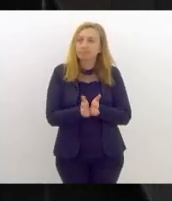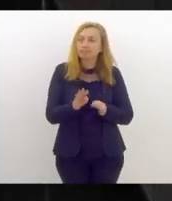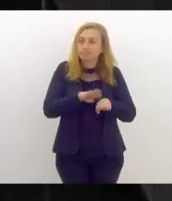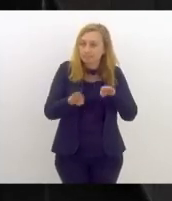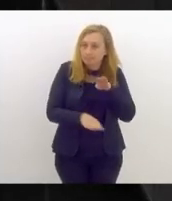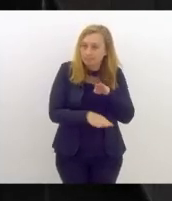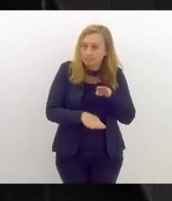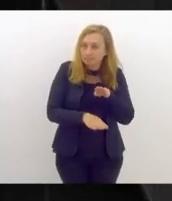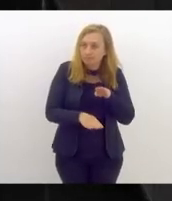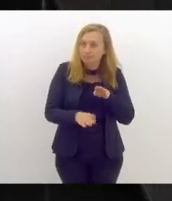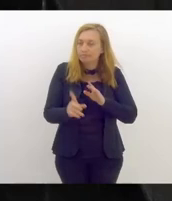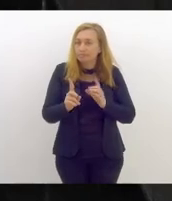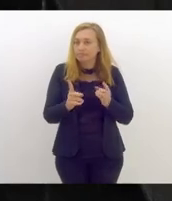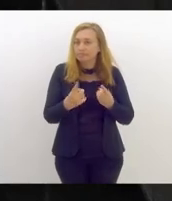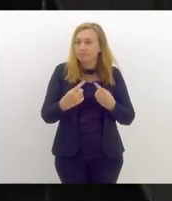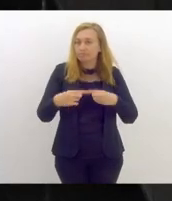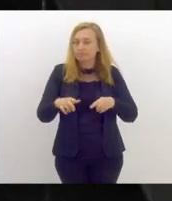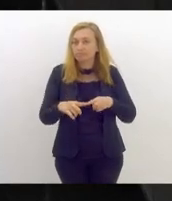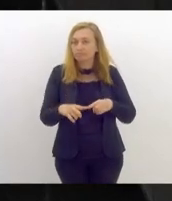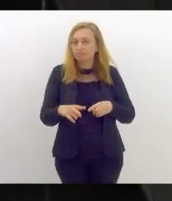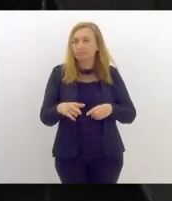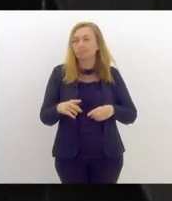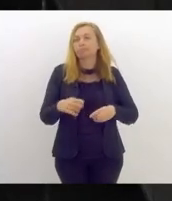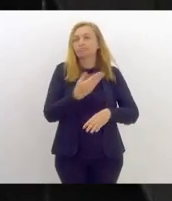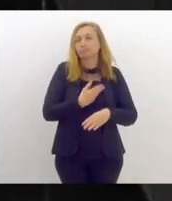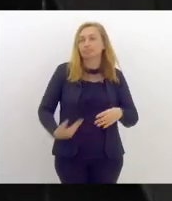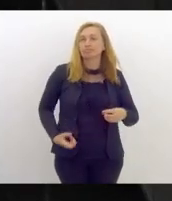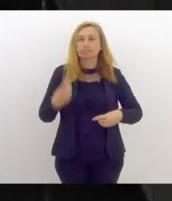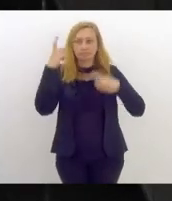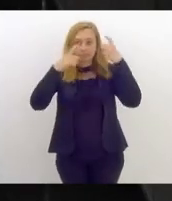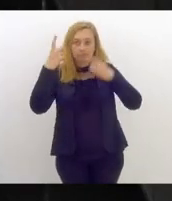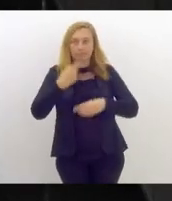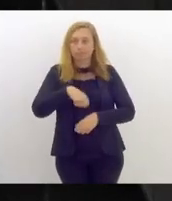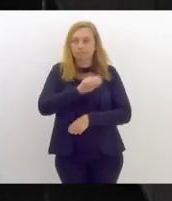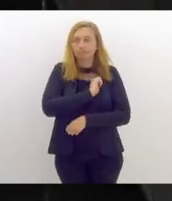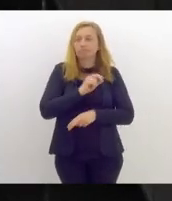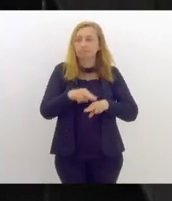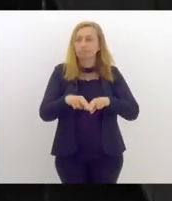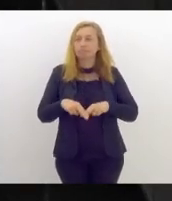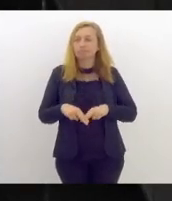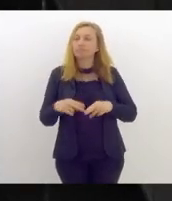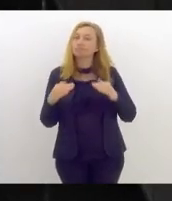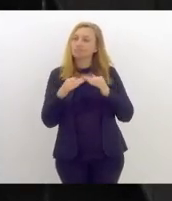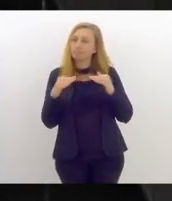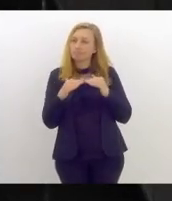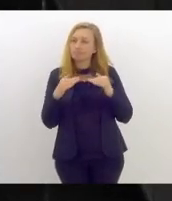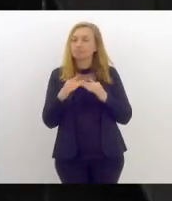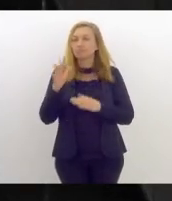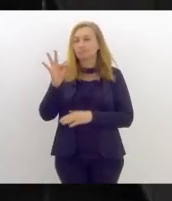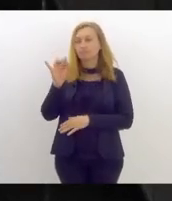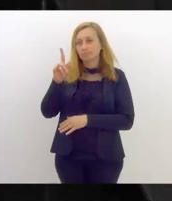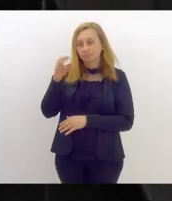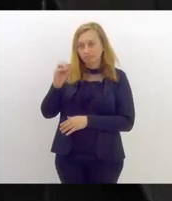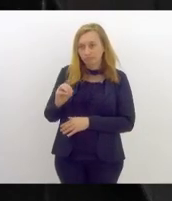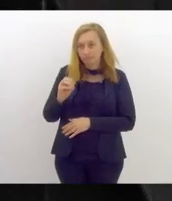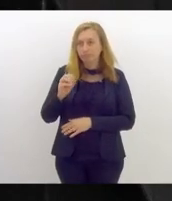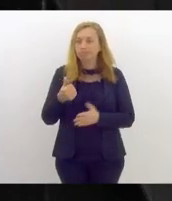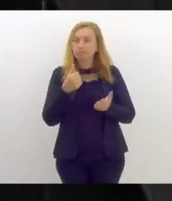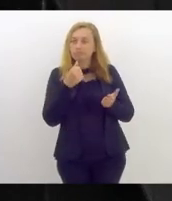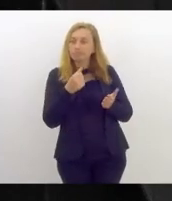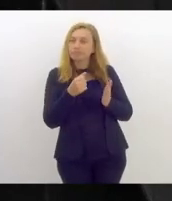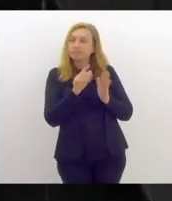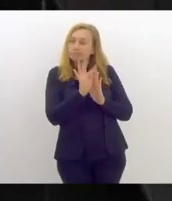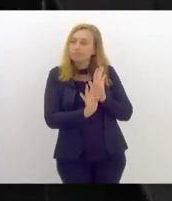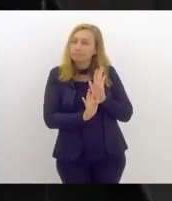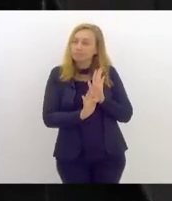desigualdade isso não é incompatível com o governo que tem a preocupação com a questão fiscal por isso que eu concordo com a Flávia que usa no texto dela Luiz